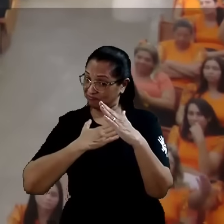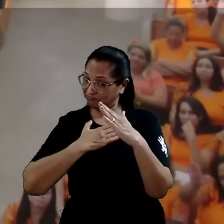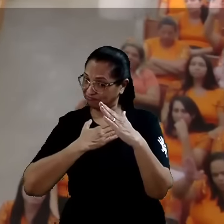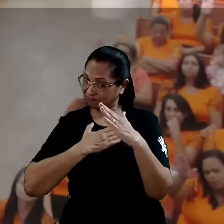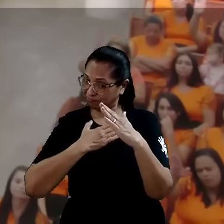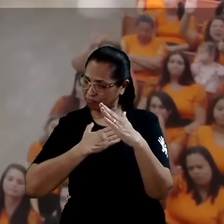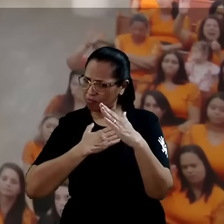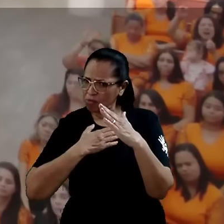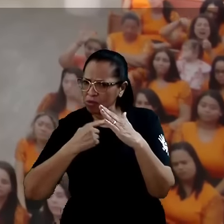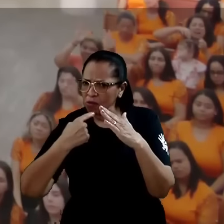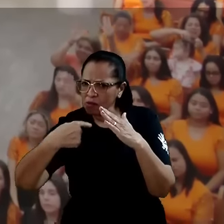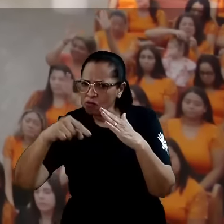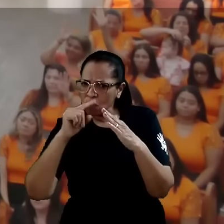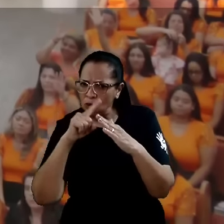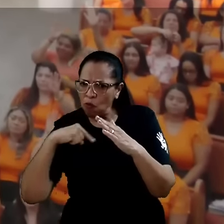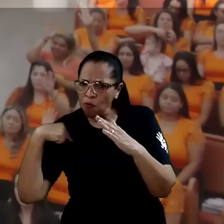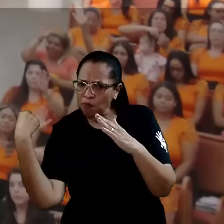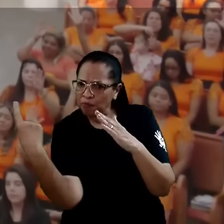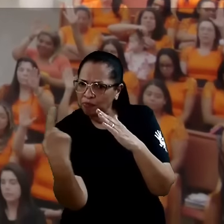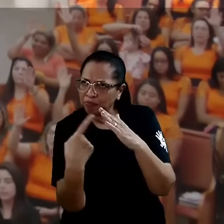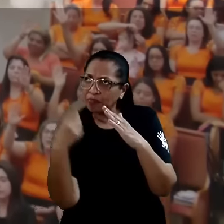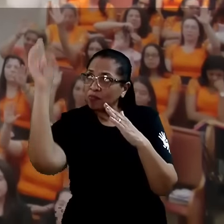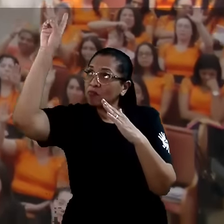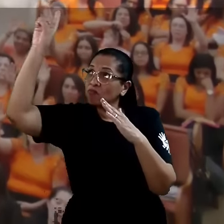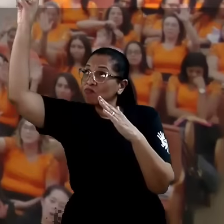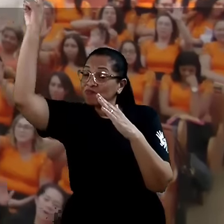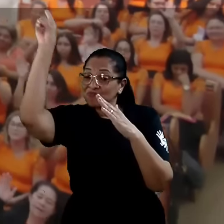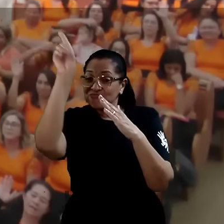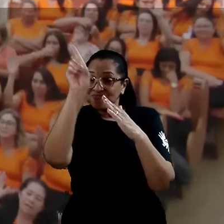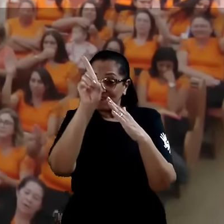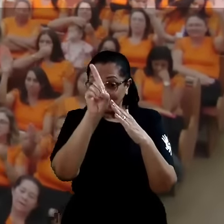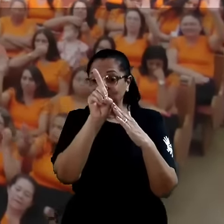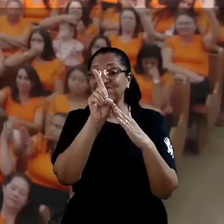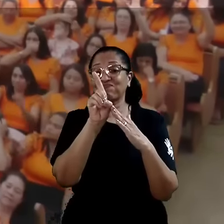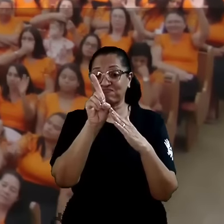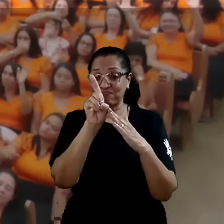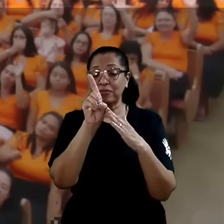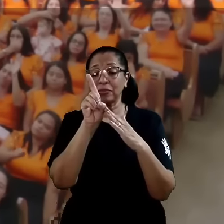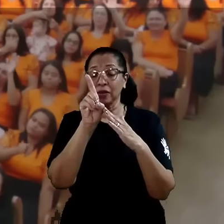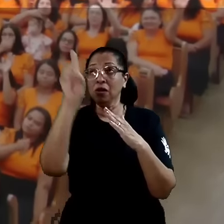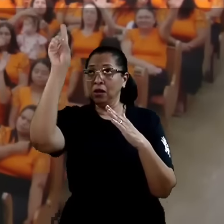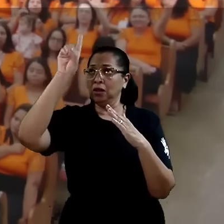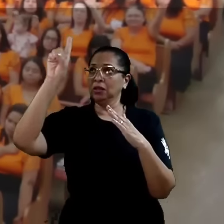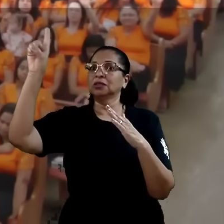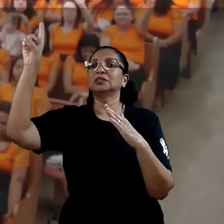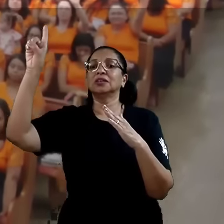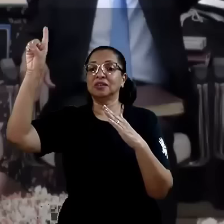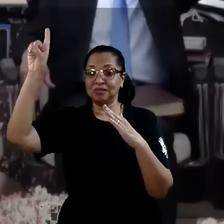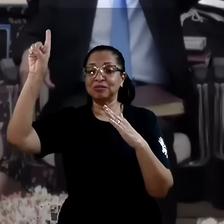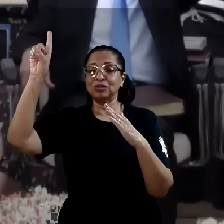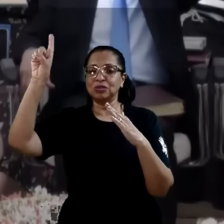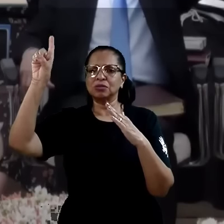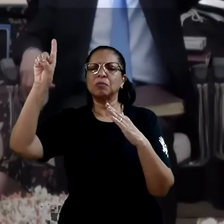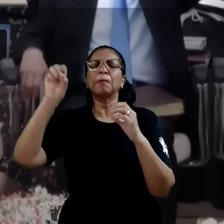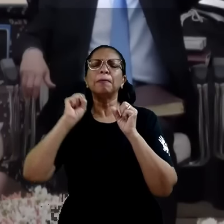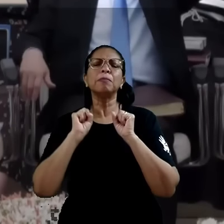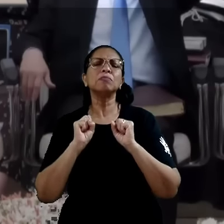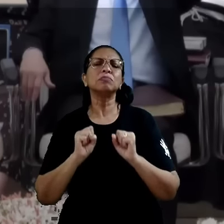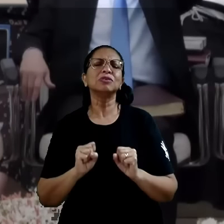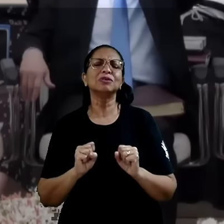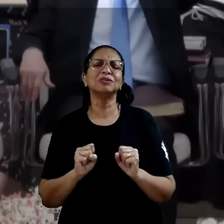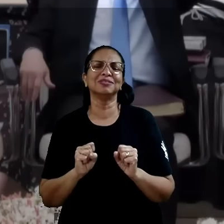plena Liberdade quem crê nessa palavra ele pode contar contigo ele pode contar contigo para de dar Essas